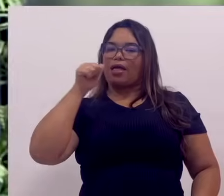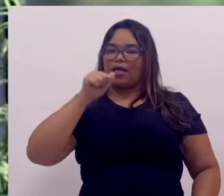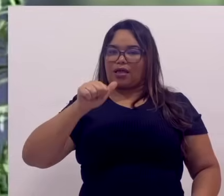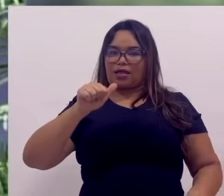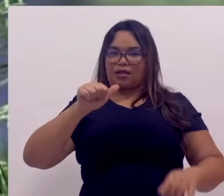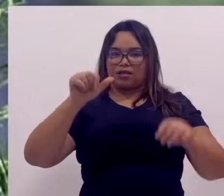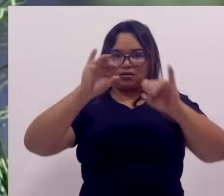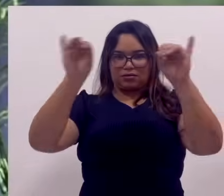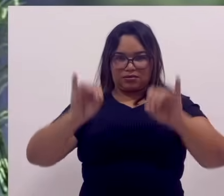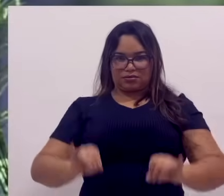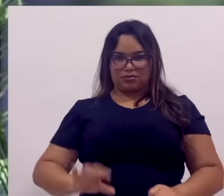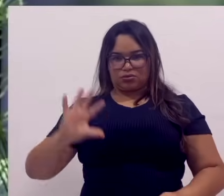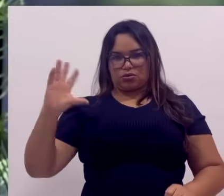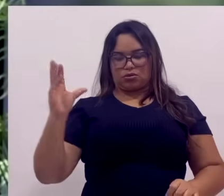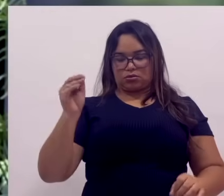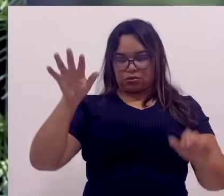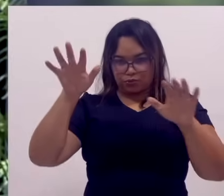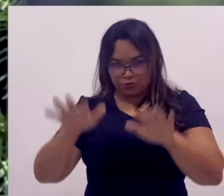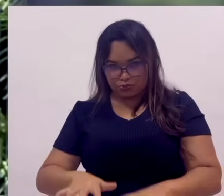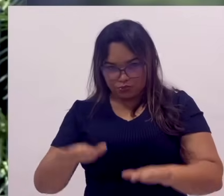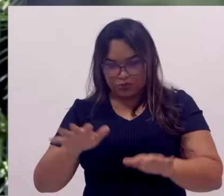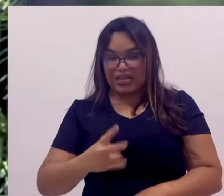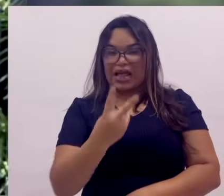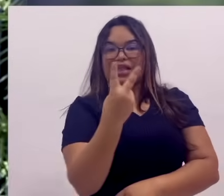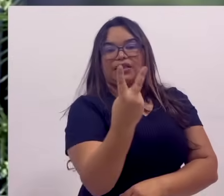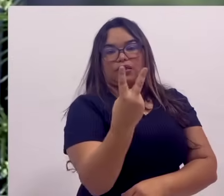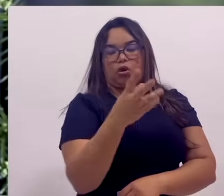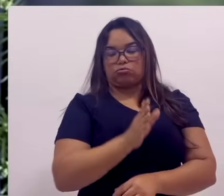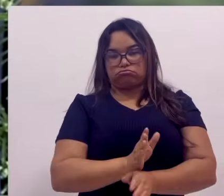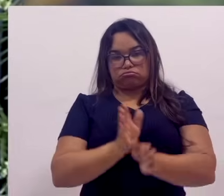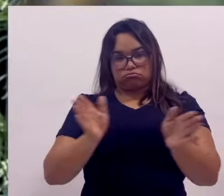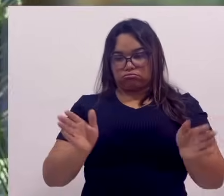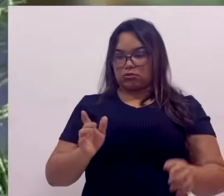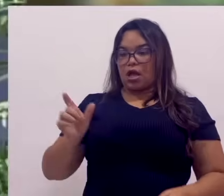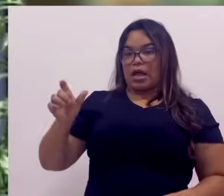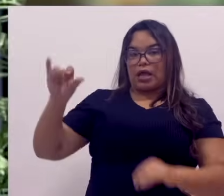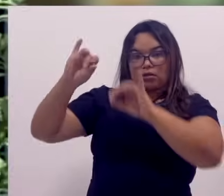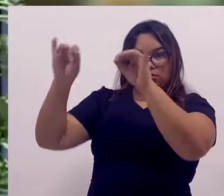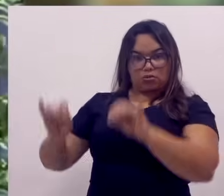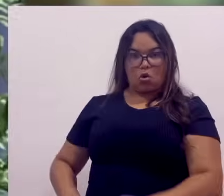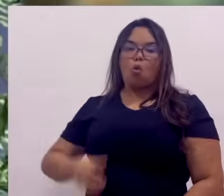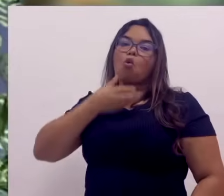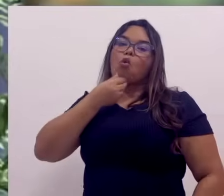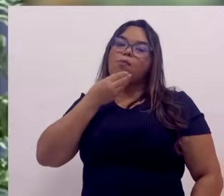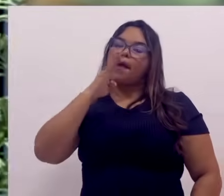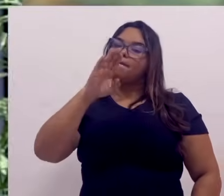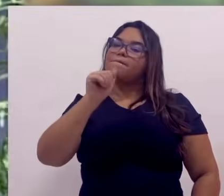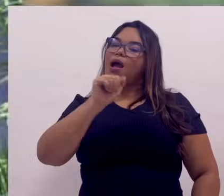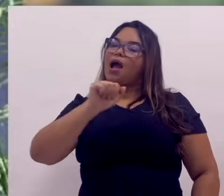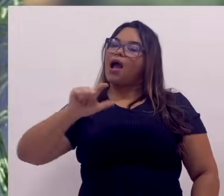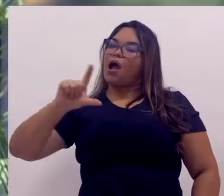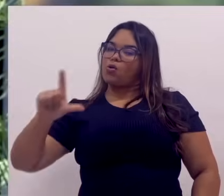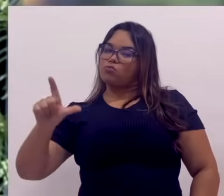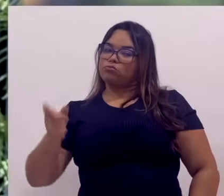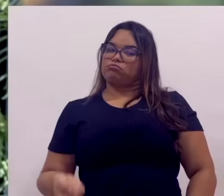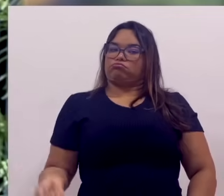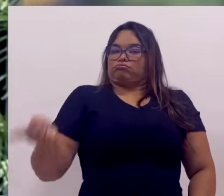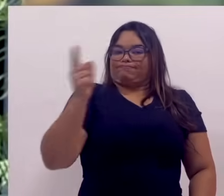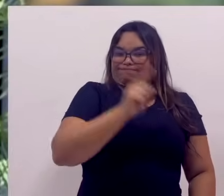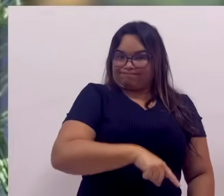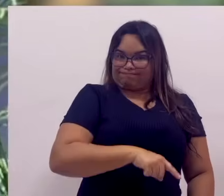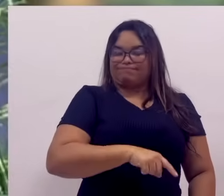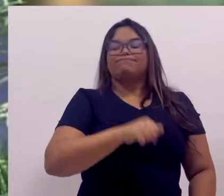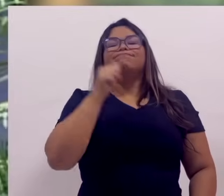Astarote era uma divindade feminina adorada. Então havia uma divindade masculina e uma divindade